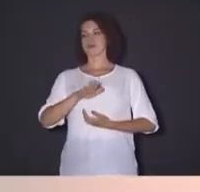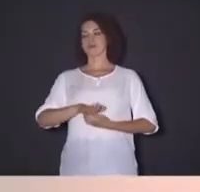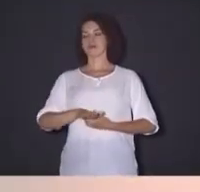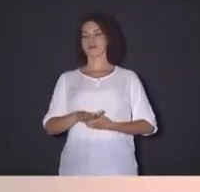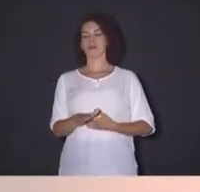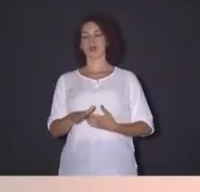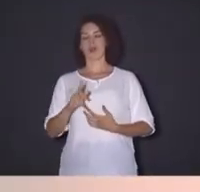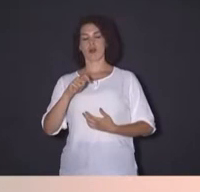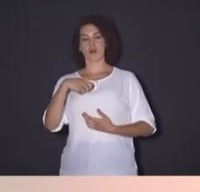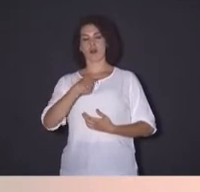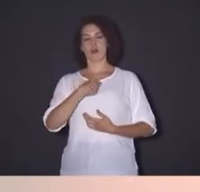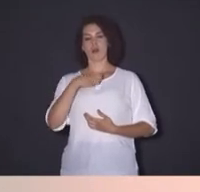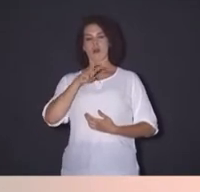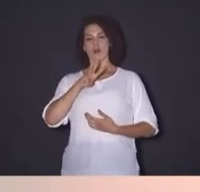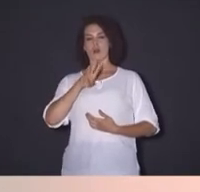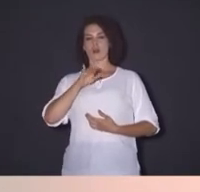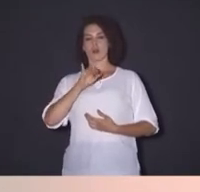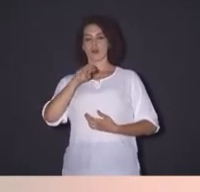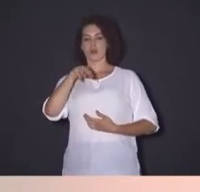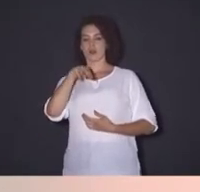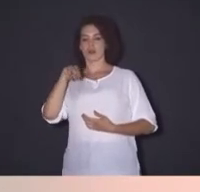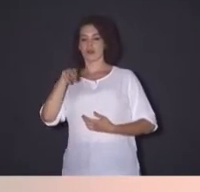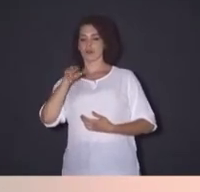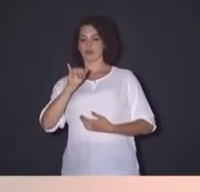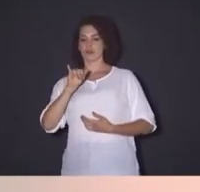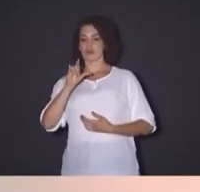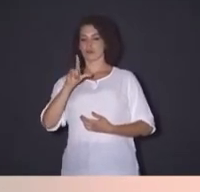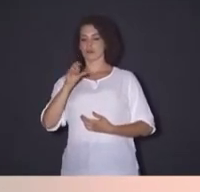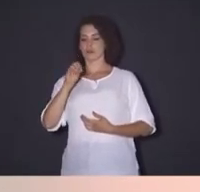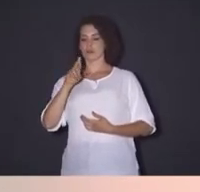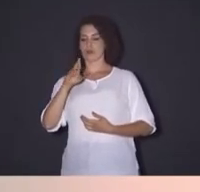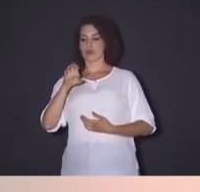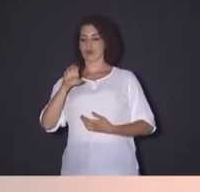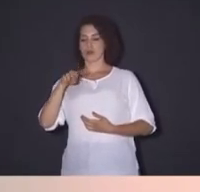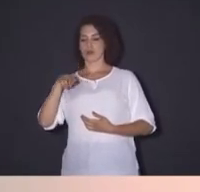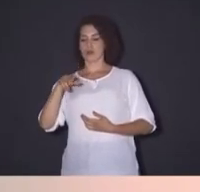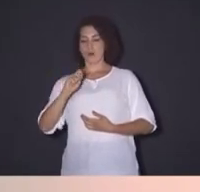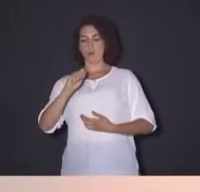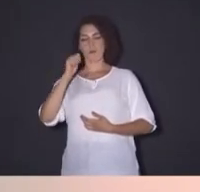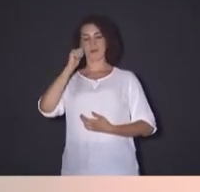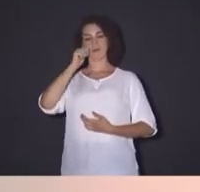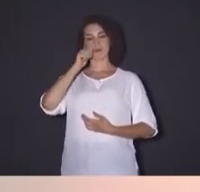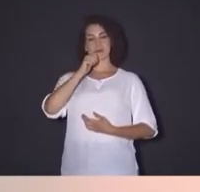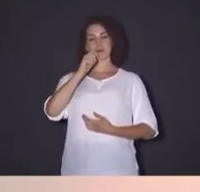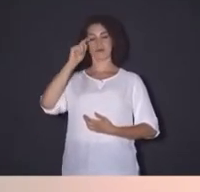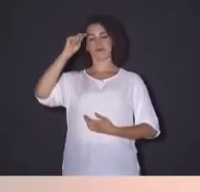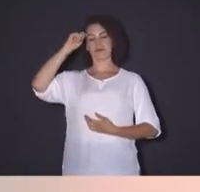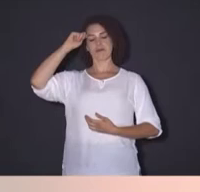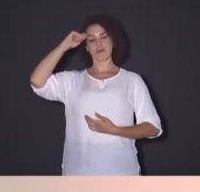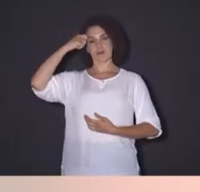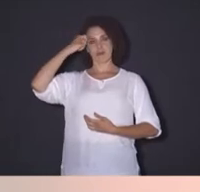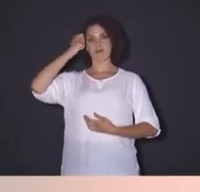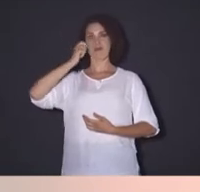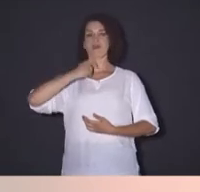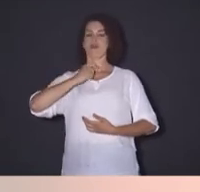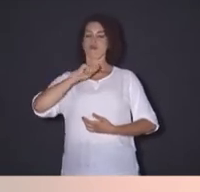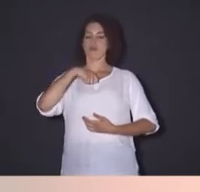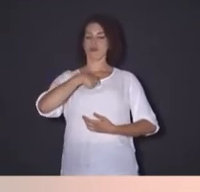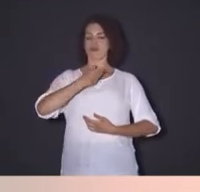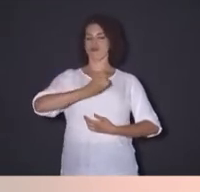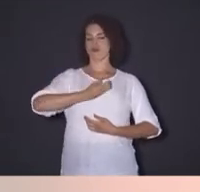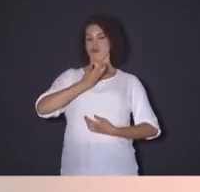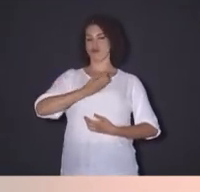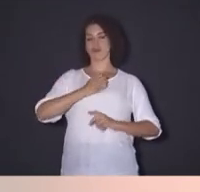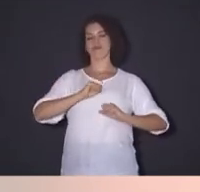Sou Ina Lorena, mulher negra, representante do Educa 7 Minutos. Sou poetisa de resistência,